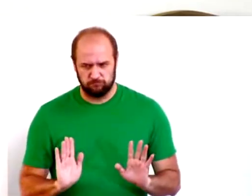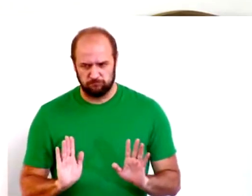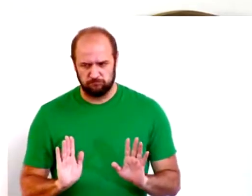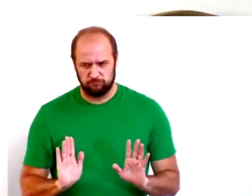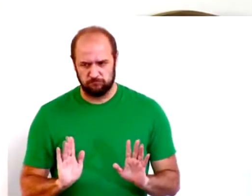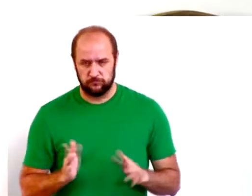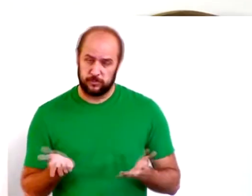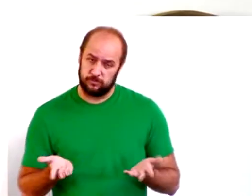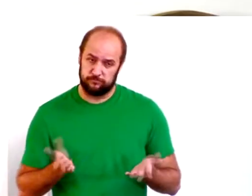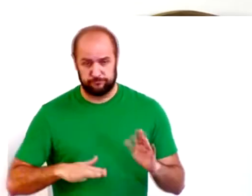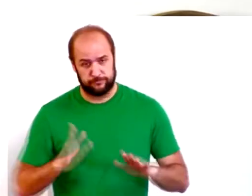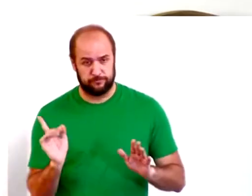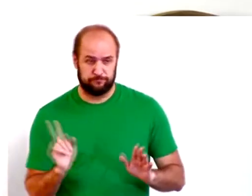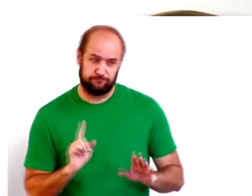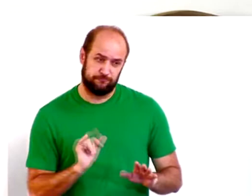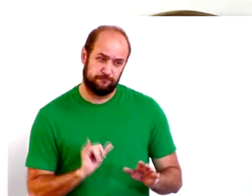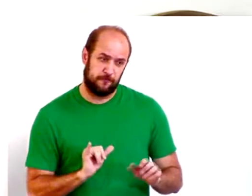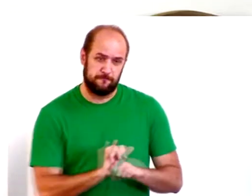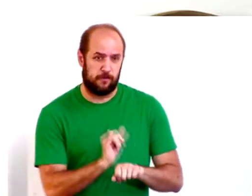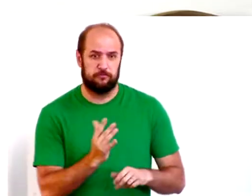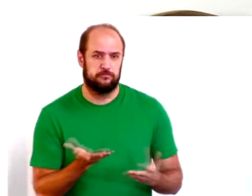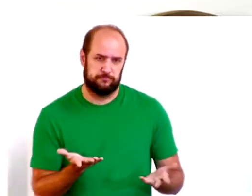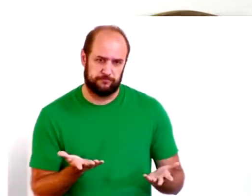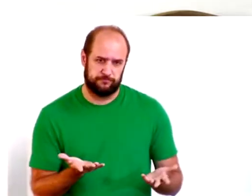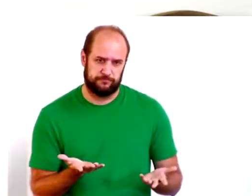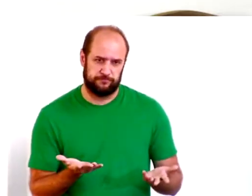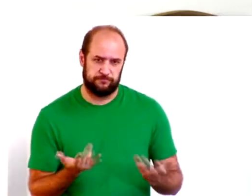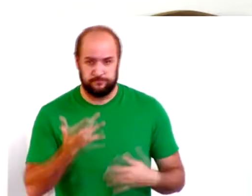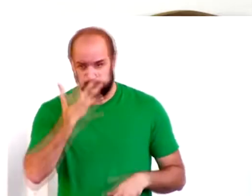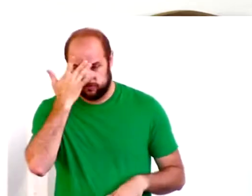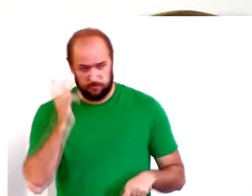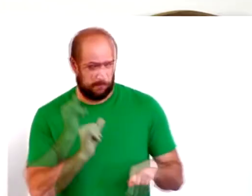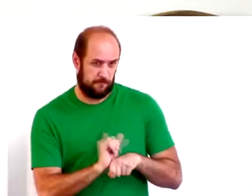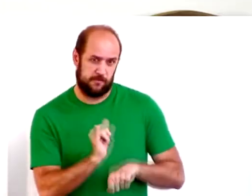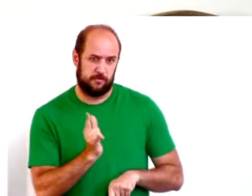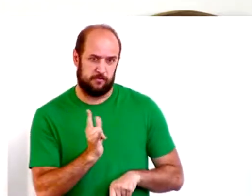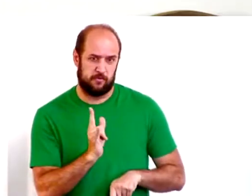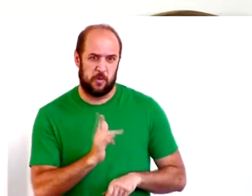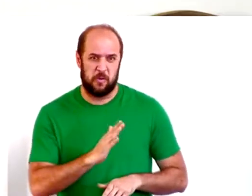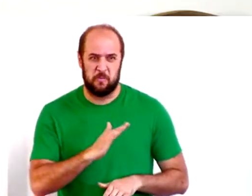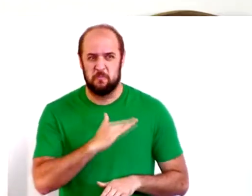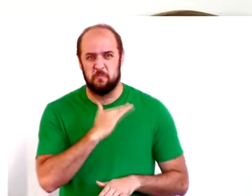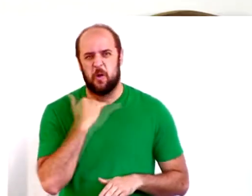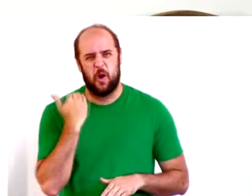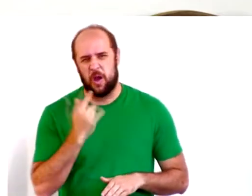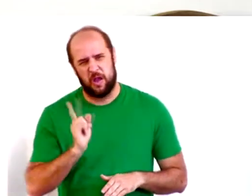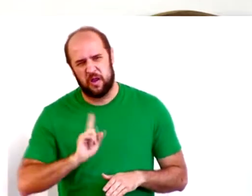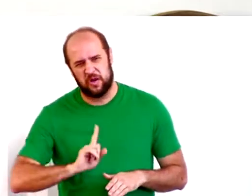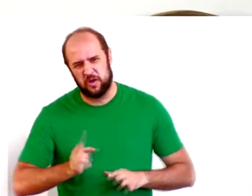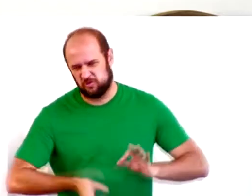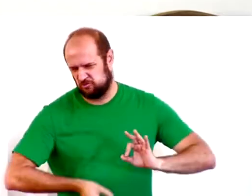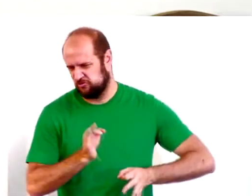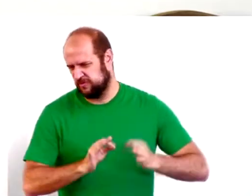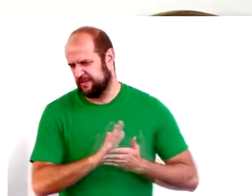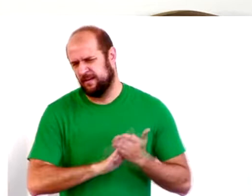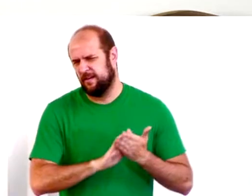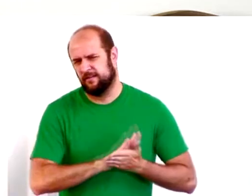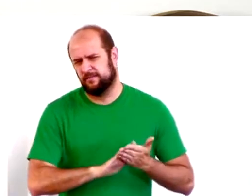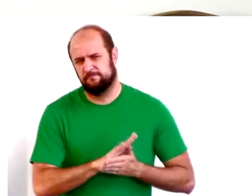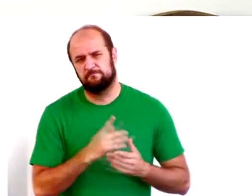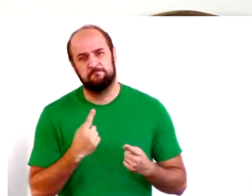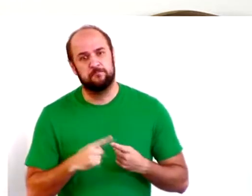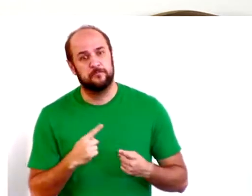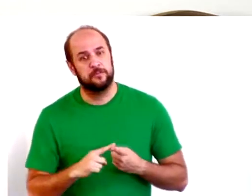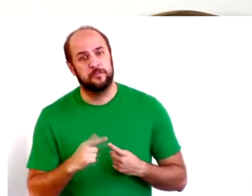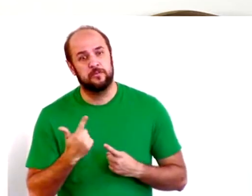Mas às vezes não ia. E se ela não fosse, ela não era condenada por aquilo, ela não era julgada por aquilo, porque ela